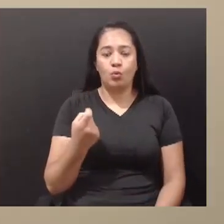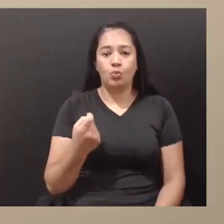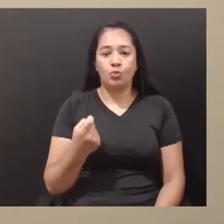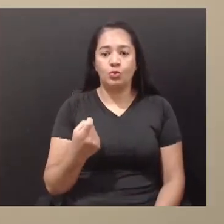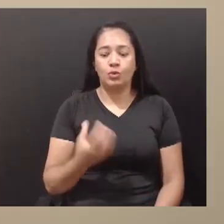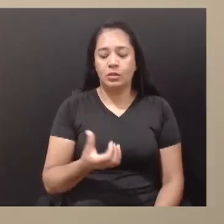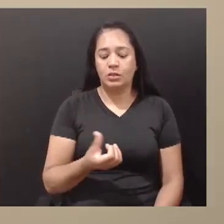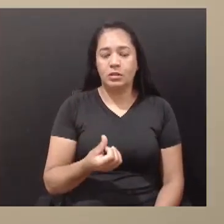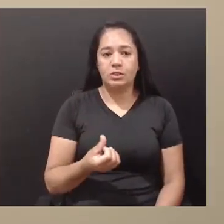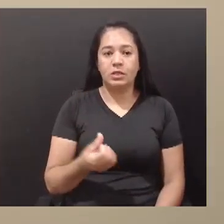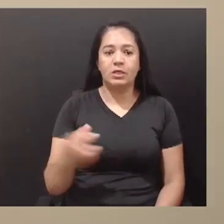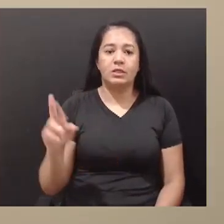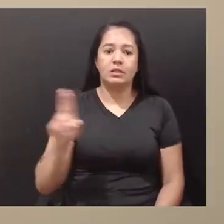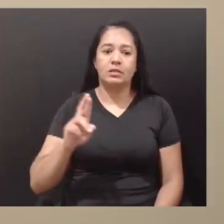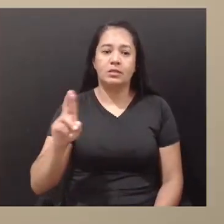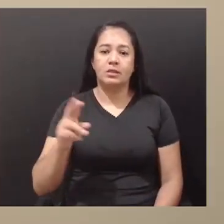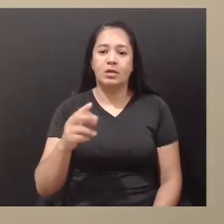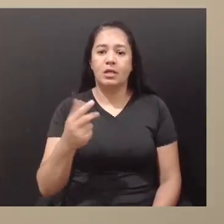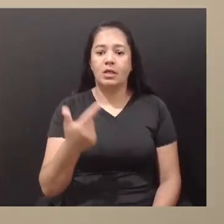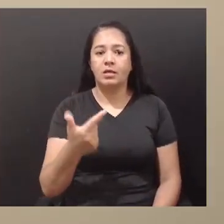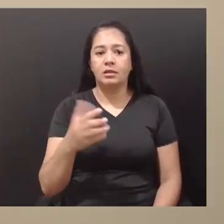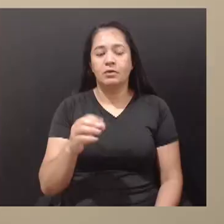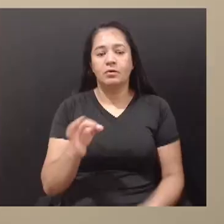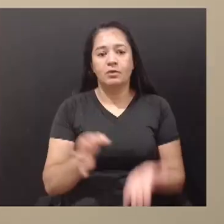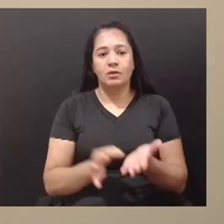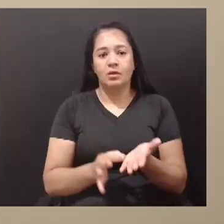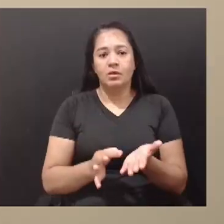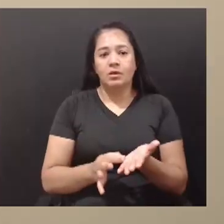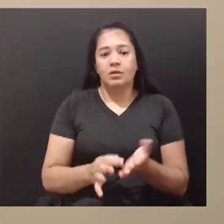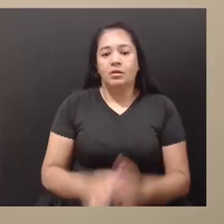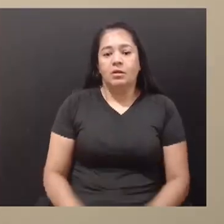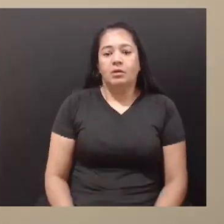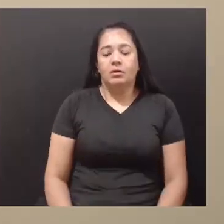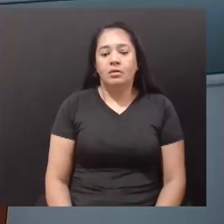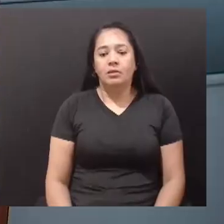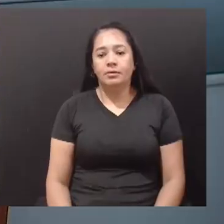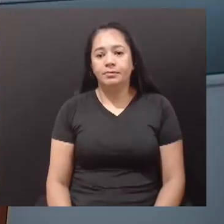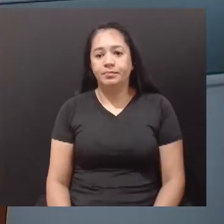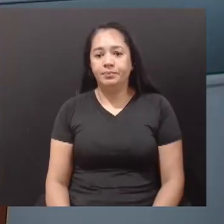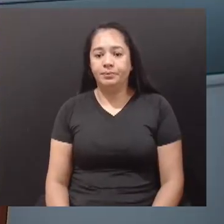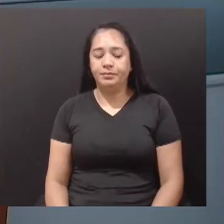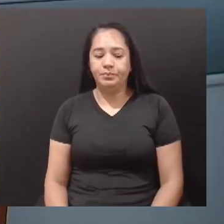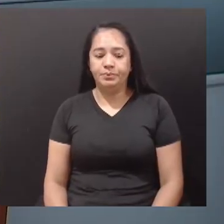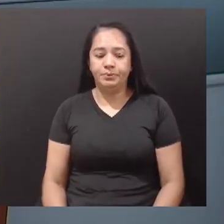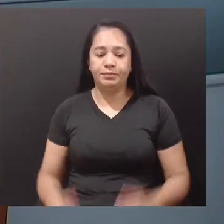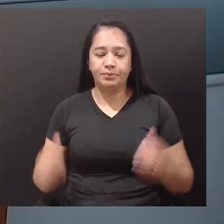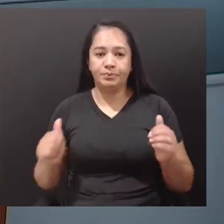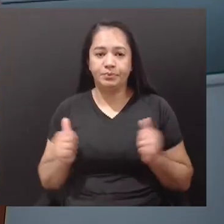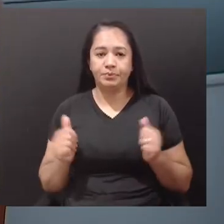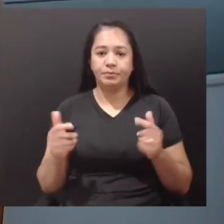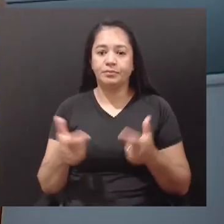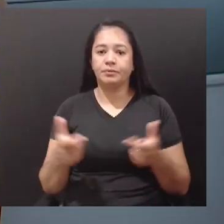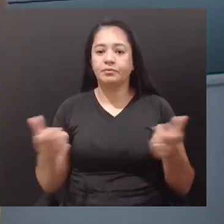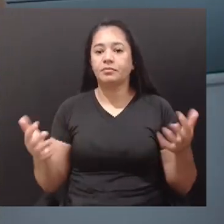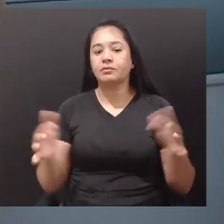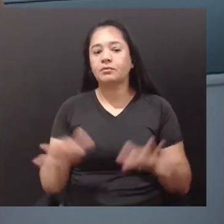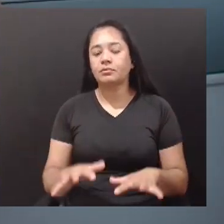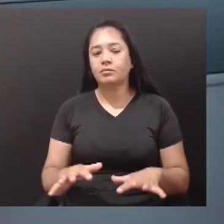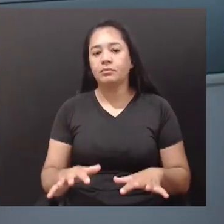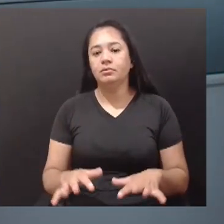R$ 6,20. Então, essa medida vai trazer maior inclusão e